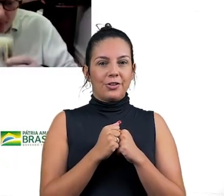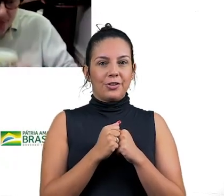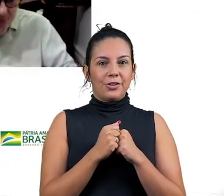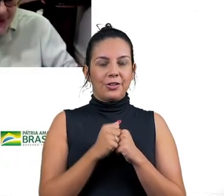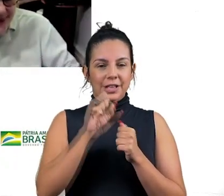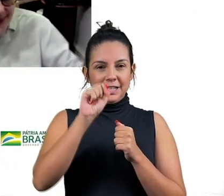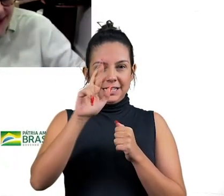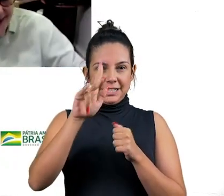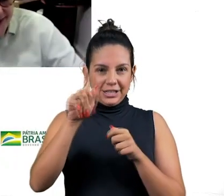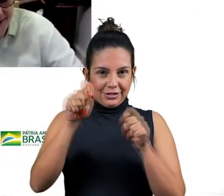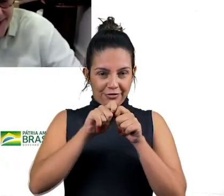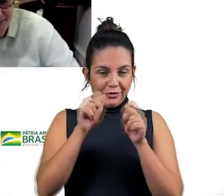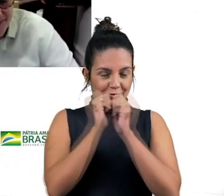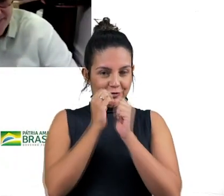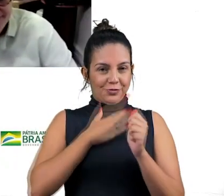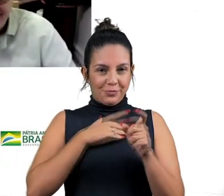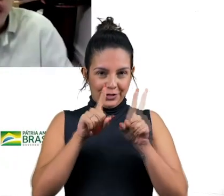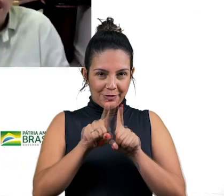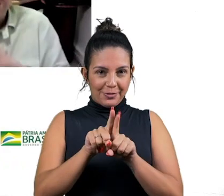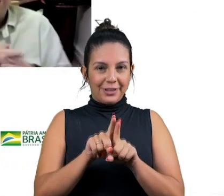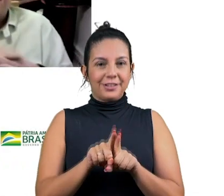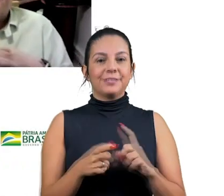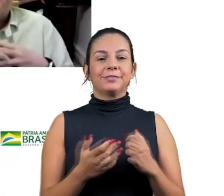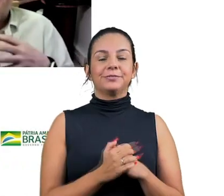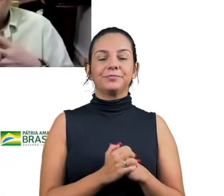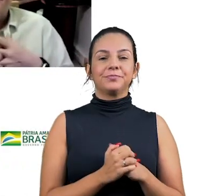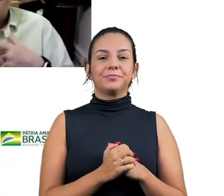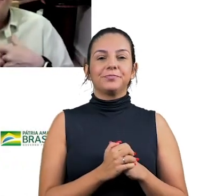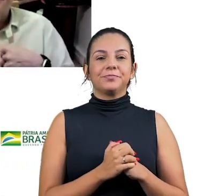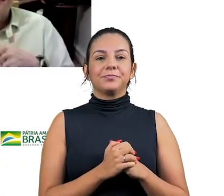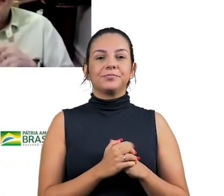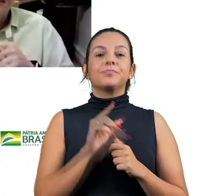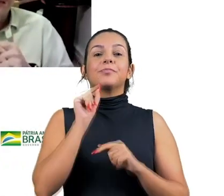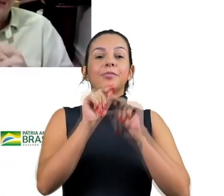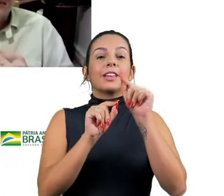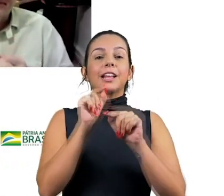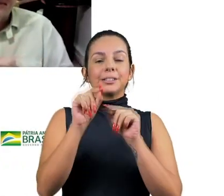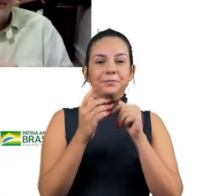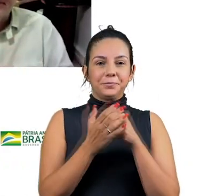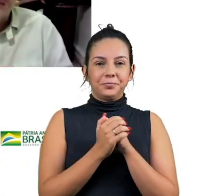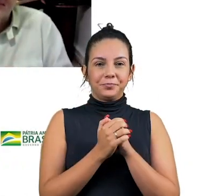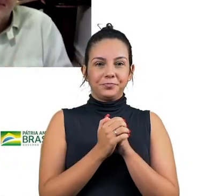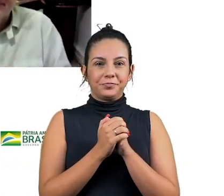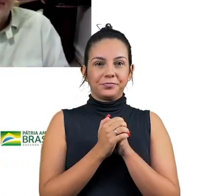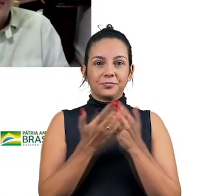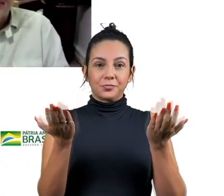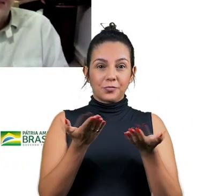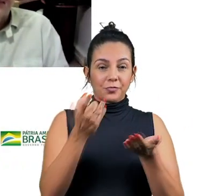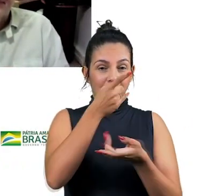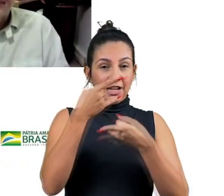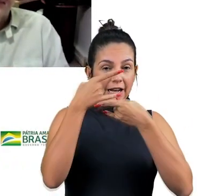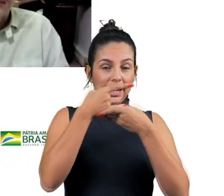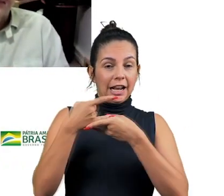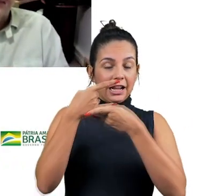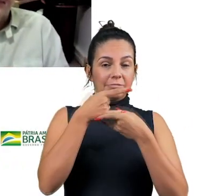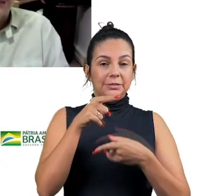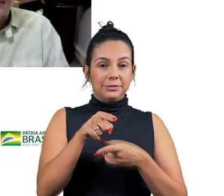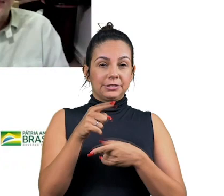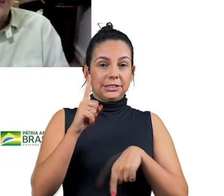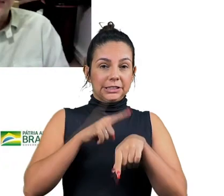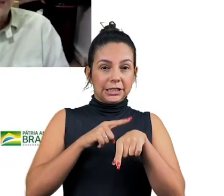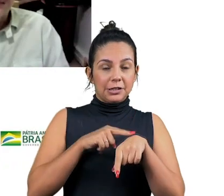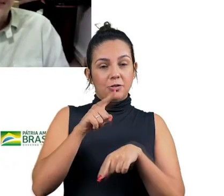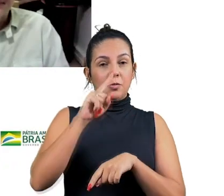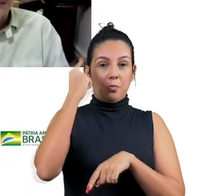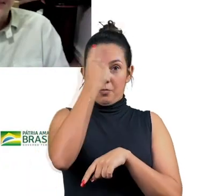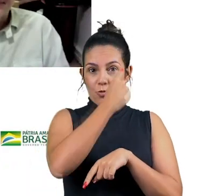escritório com as paredes decoradas por quadros. Sobre a mesa há diversos livros. E hoje essa live, esse tempo,